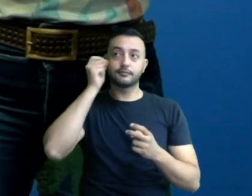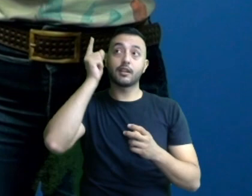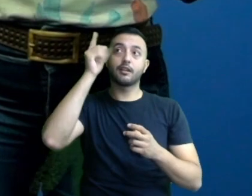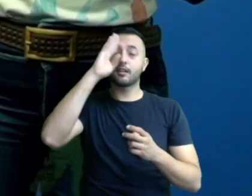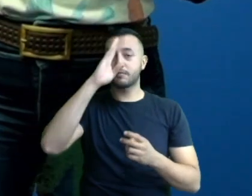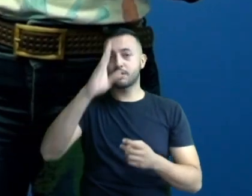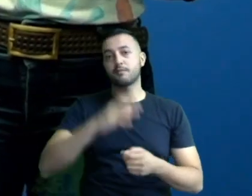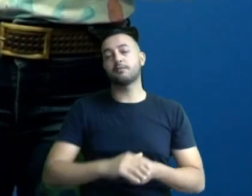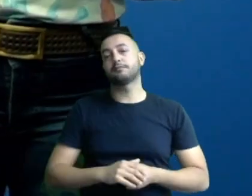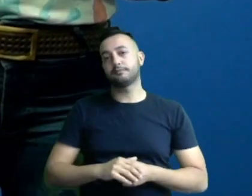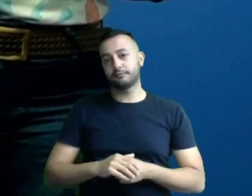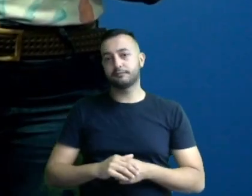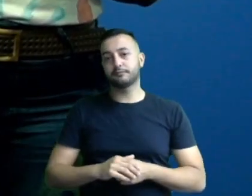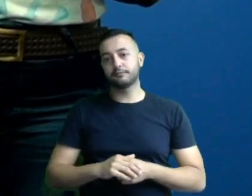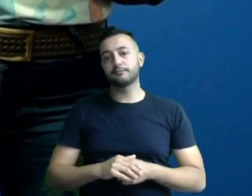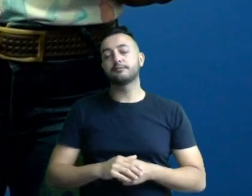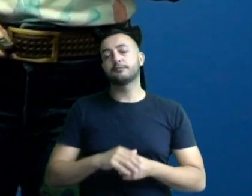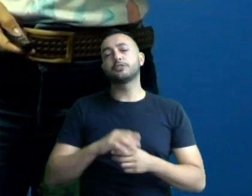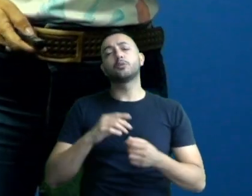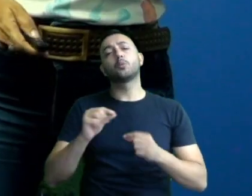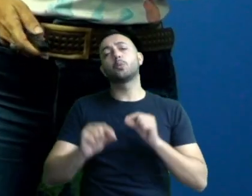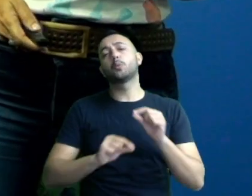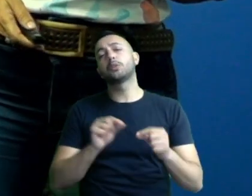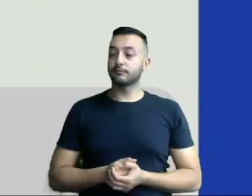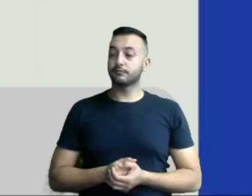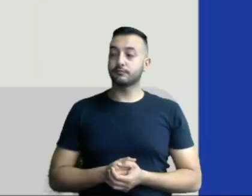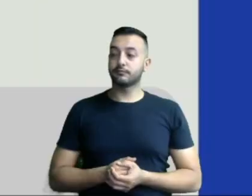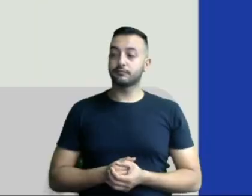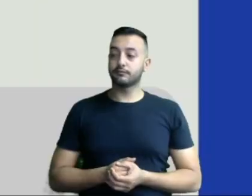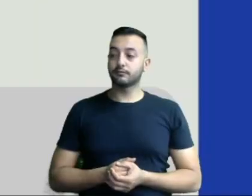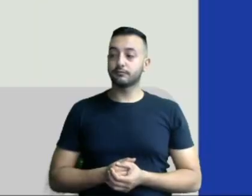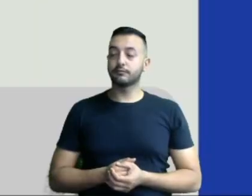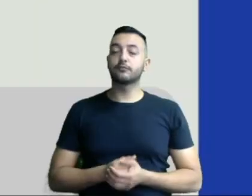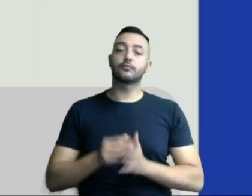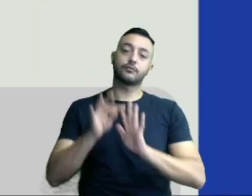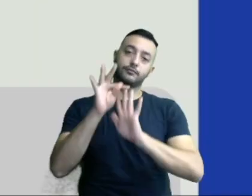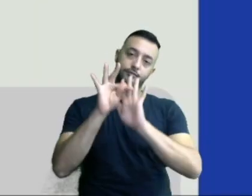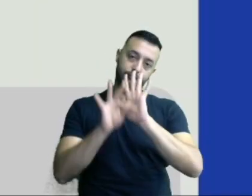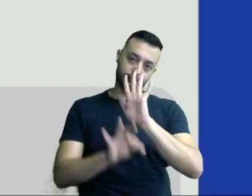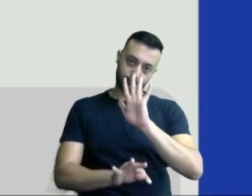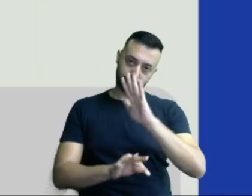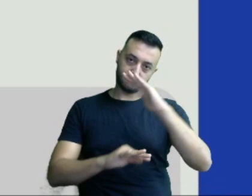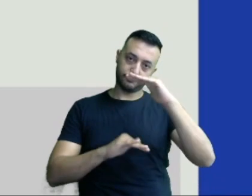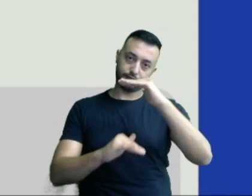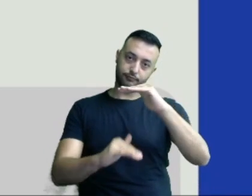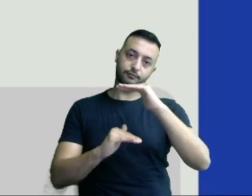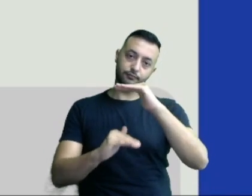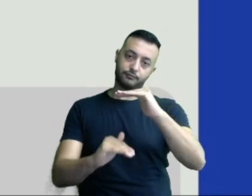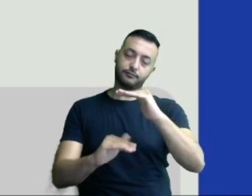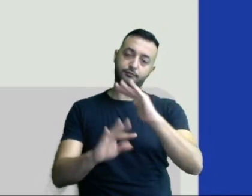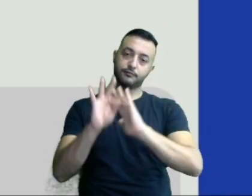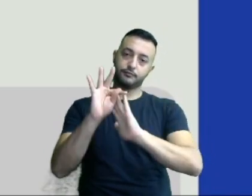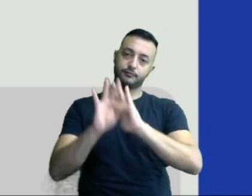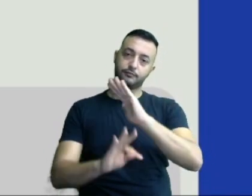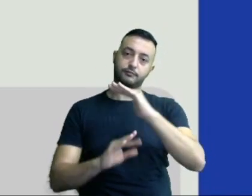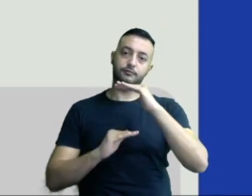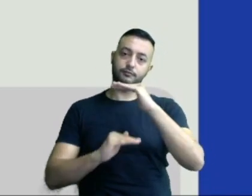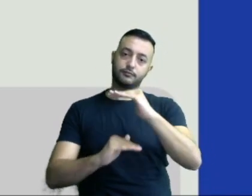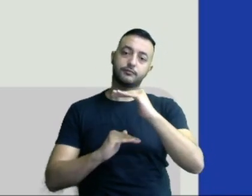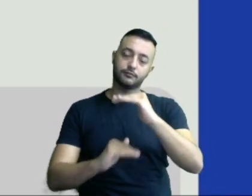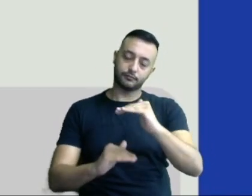principal. O que é que vai ser discorrido pelo autor? O corpo do texto. O corpo do texto é